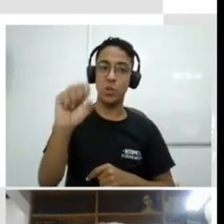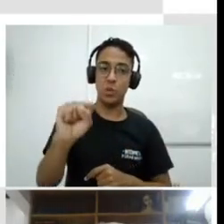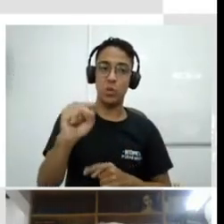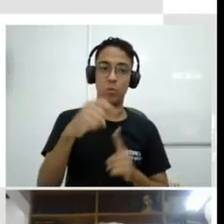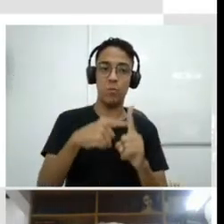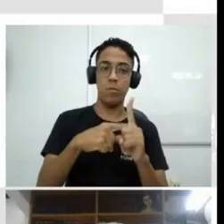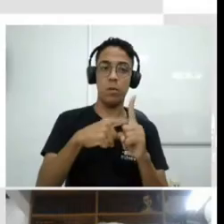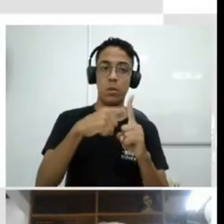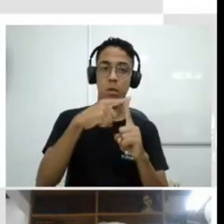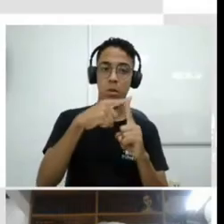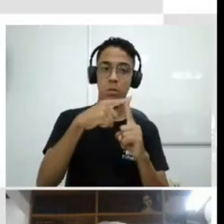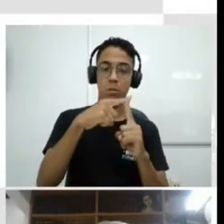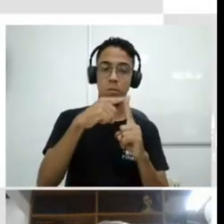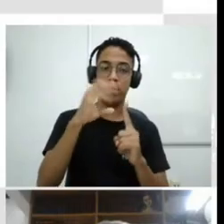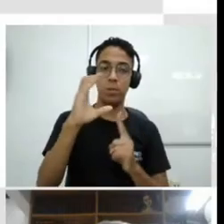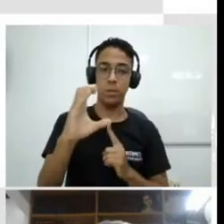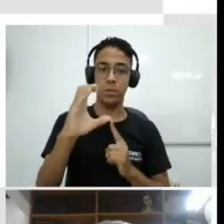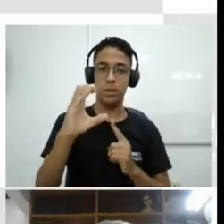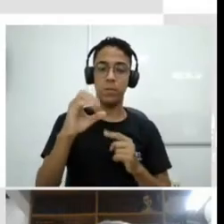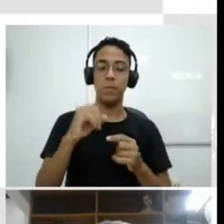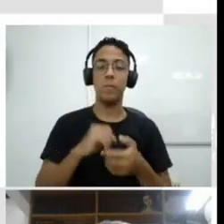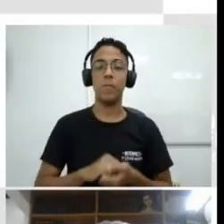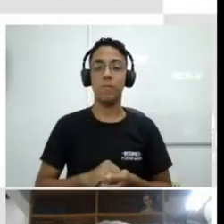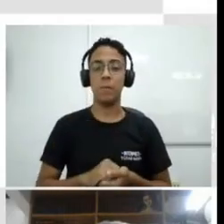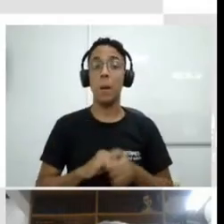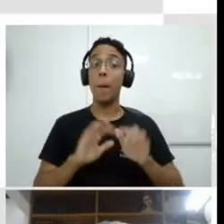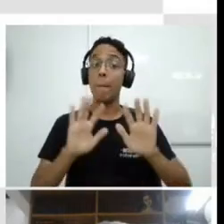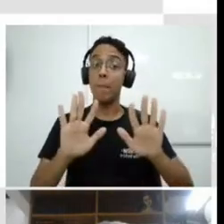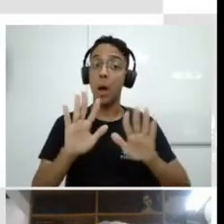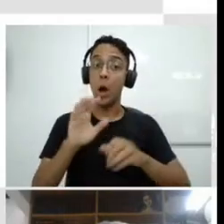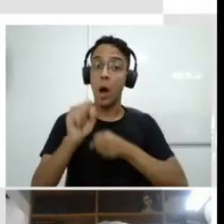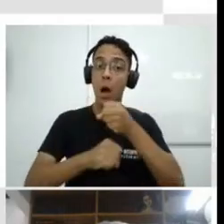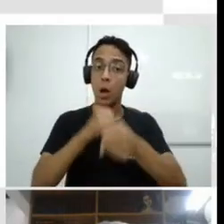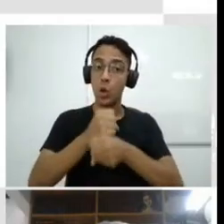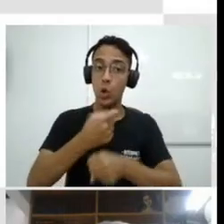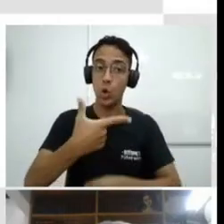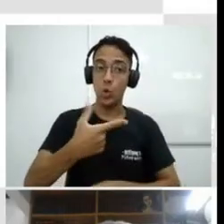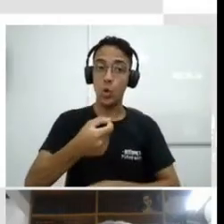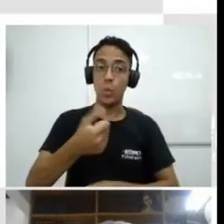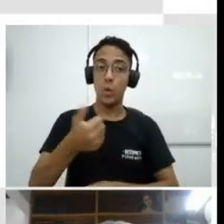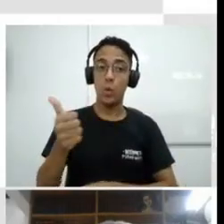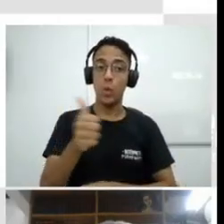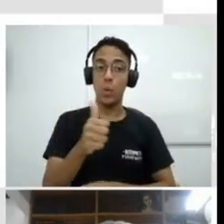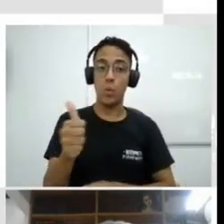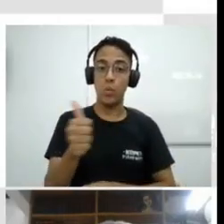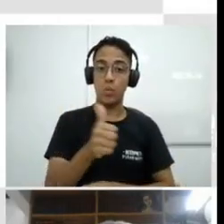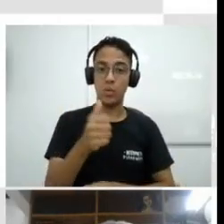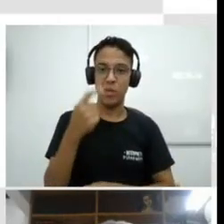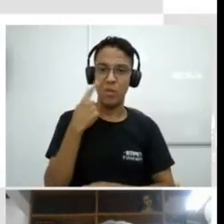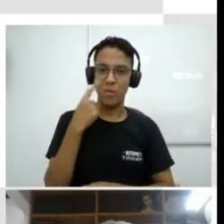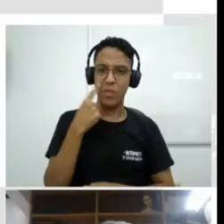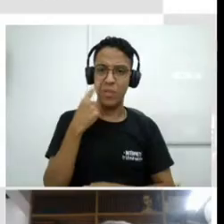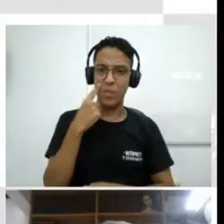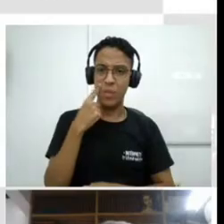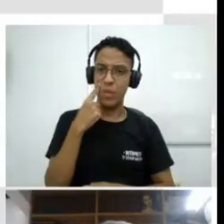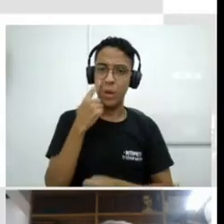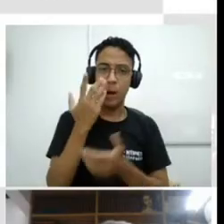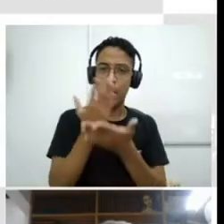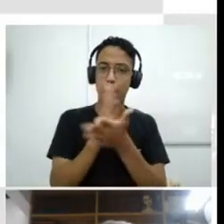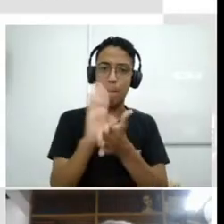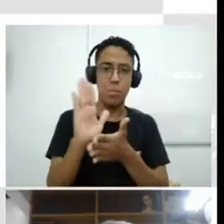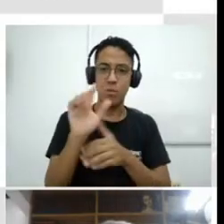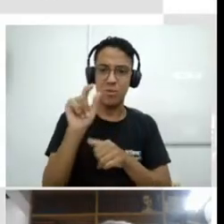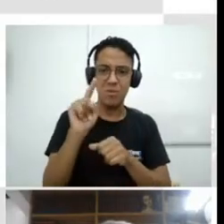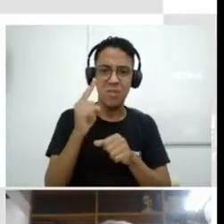década. Só que, a partir de 2011, a gente saiu dessa linha aqui, tá vendo? Essa linha aqui já não existe mais.